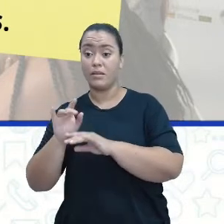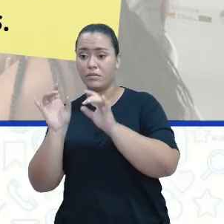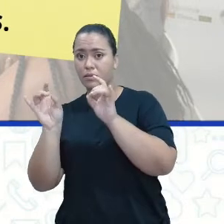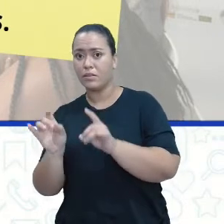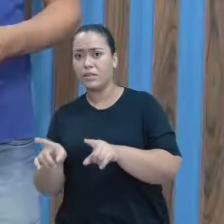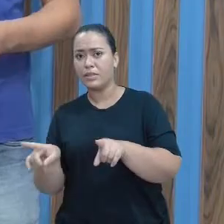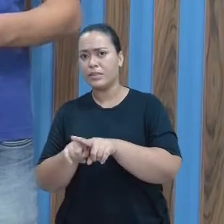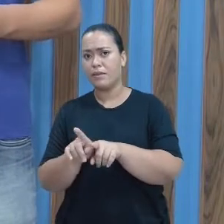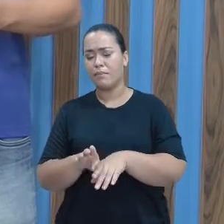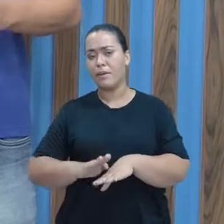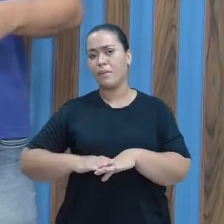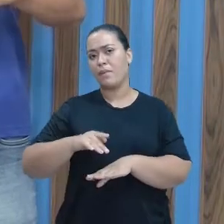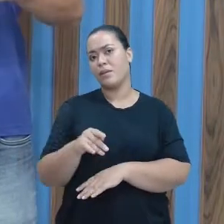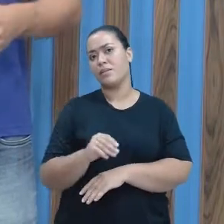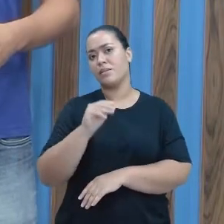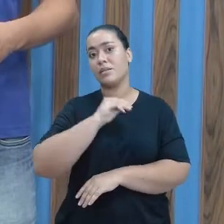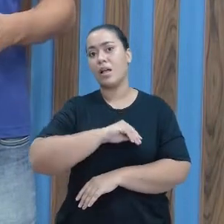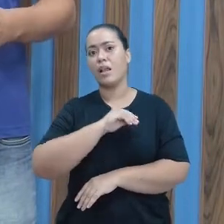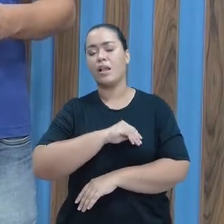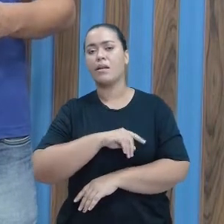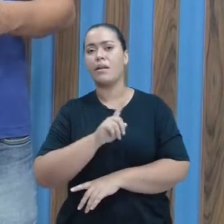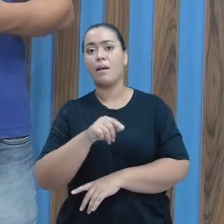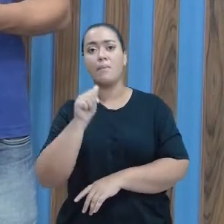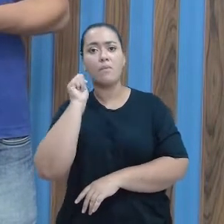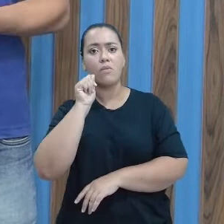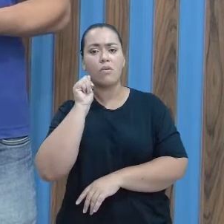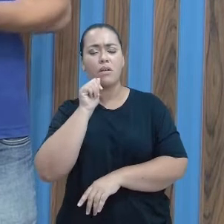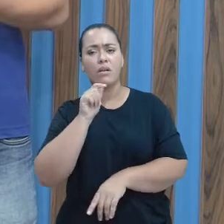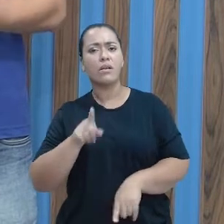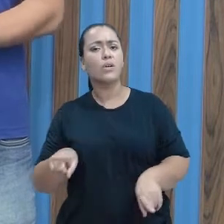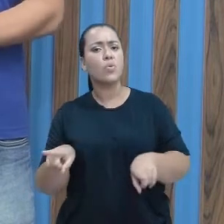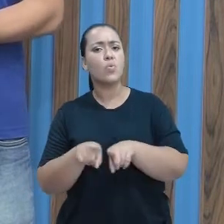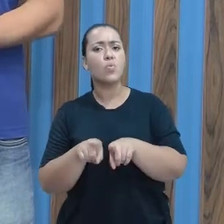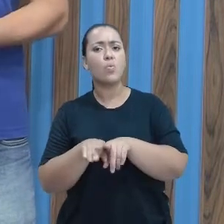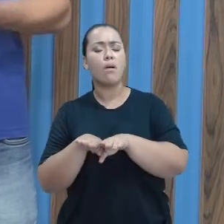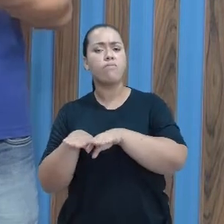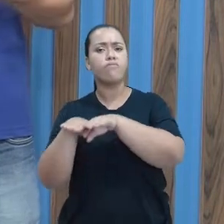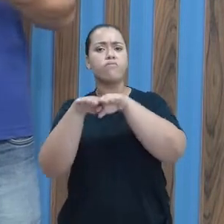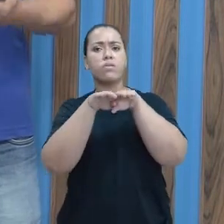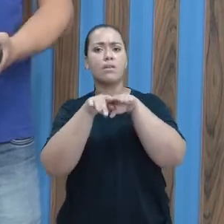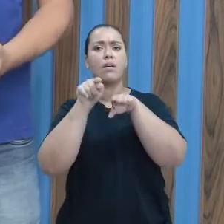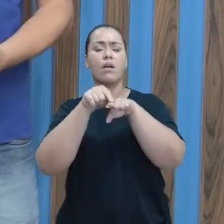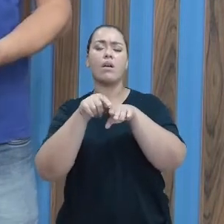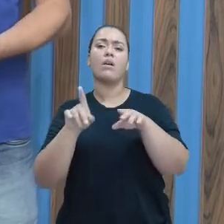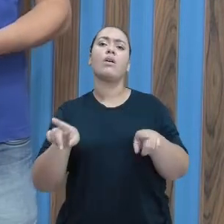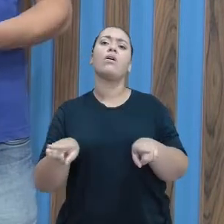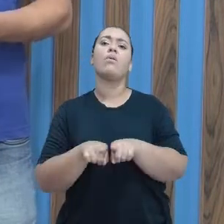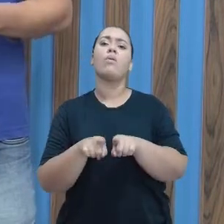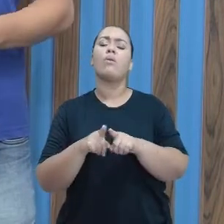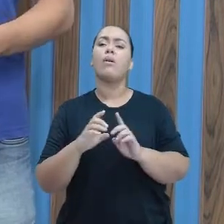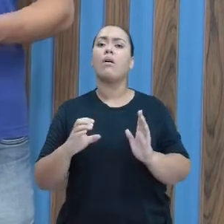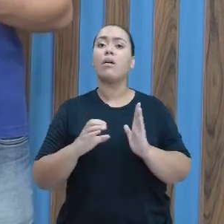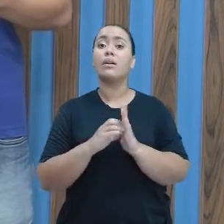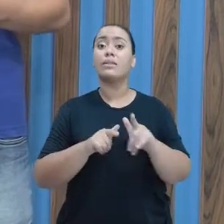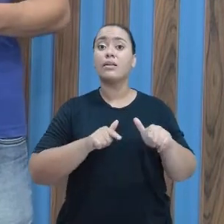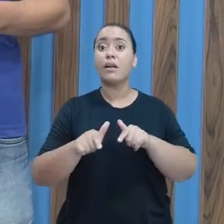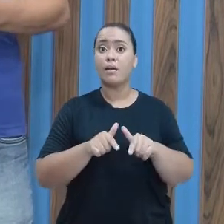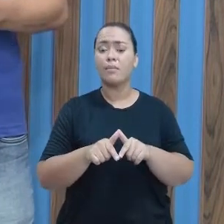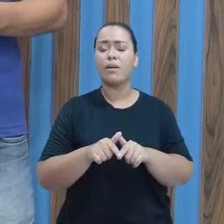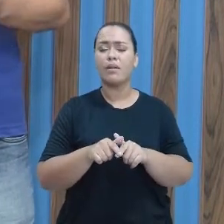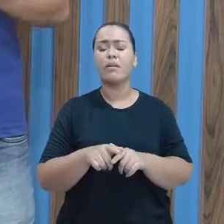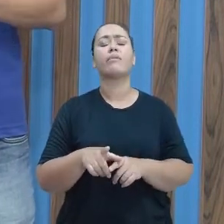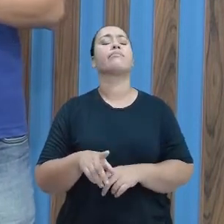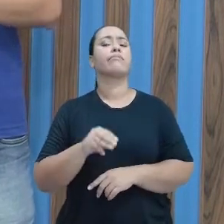bem remuneradas, mesmo quando essas mulheres elas ocupam a mesma função, fazem o mesmo trabalho, ainda